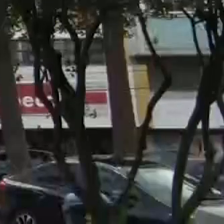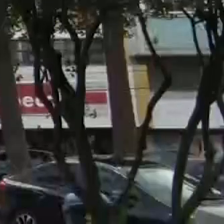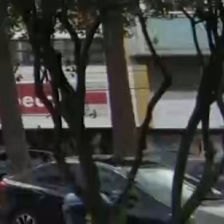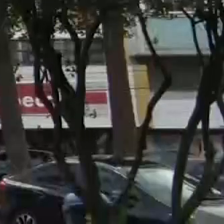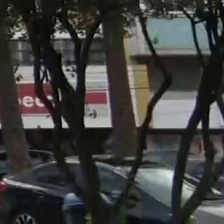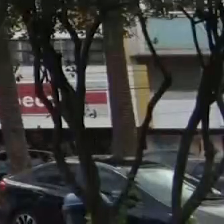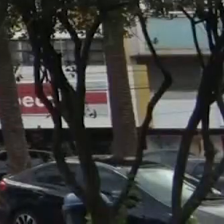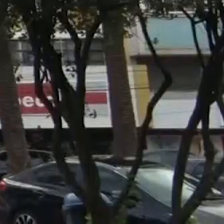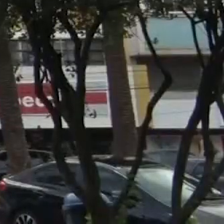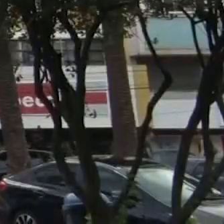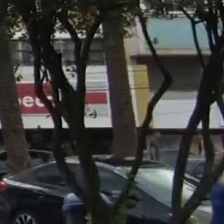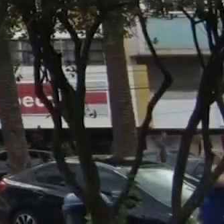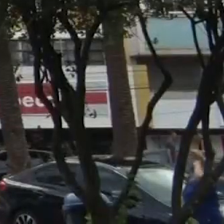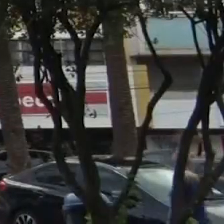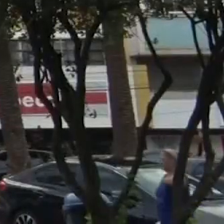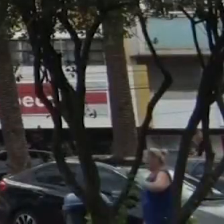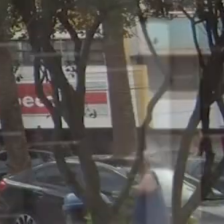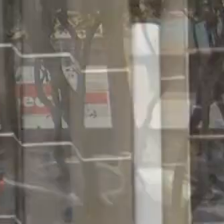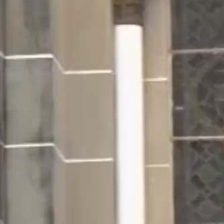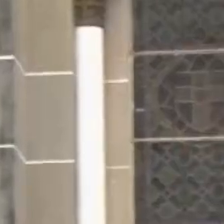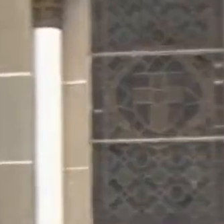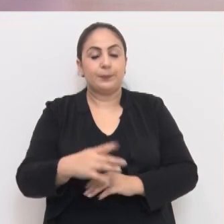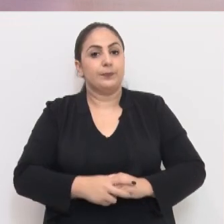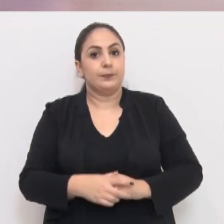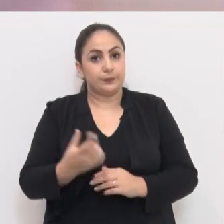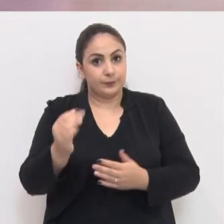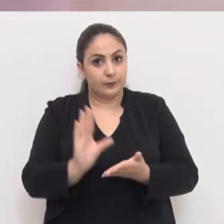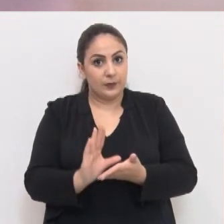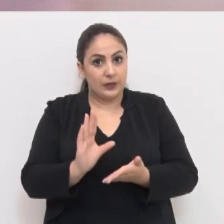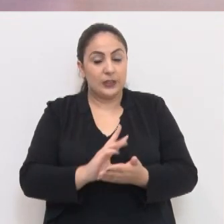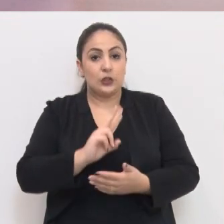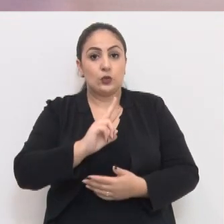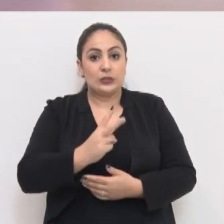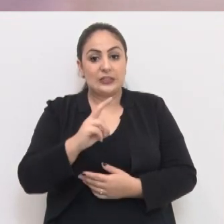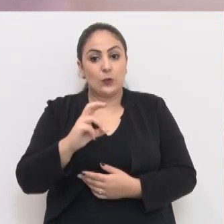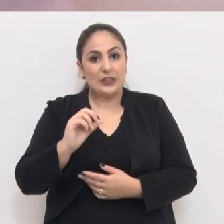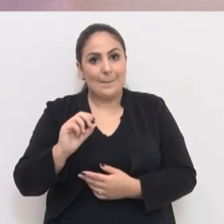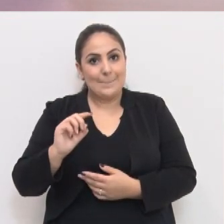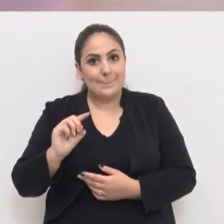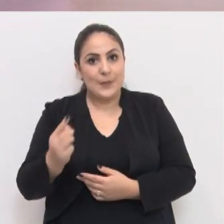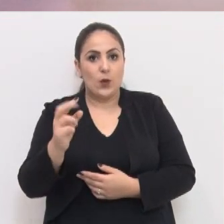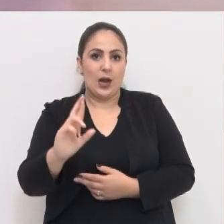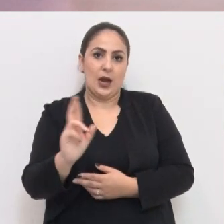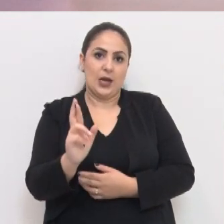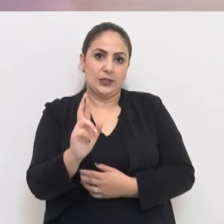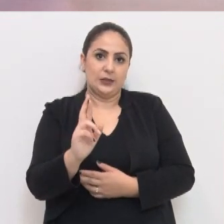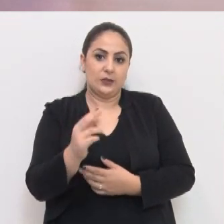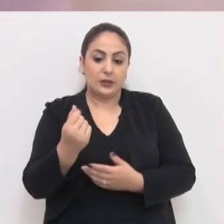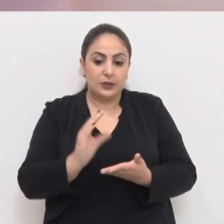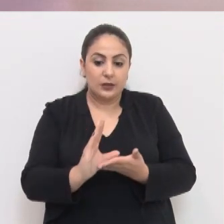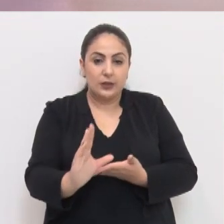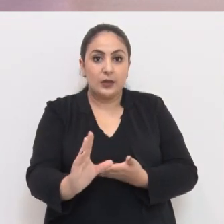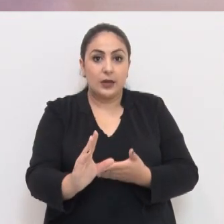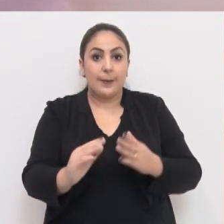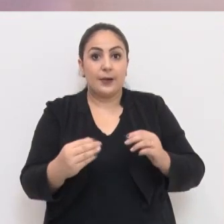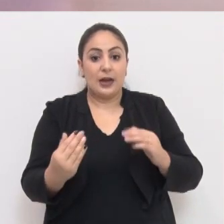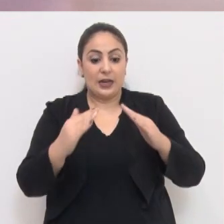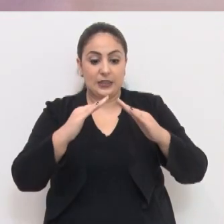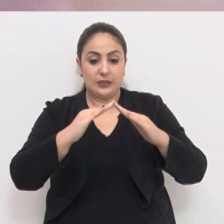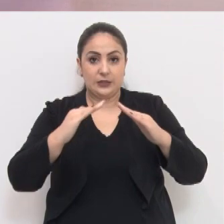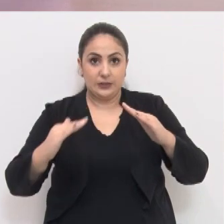deu espaço à construção da catedral. Mas foi somente em 20 de janeiro de 1950 que a diocese